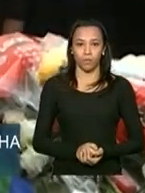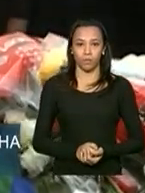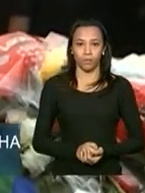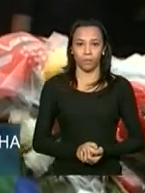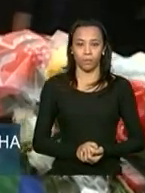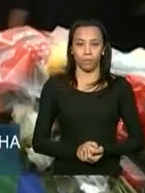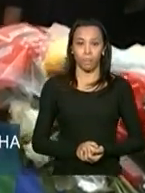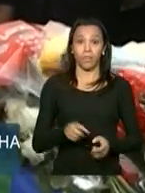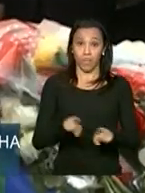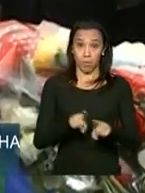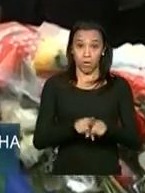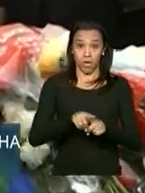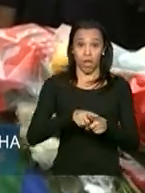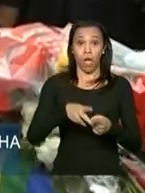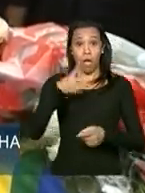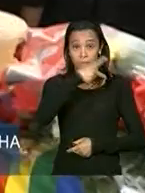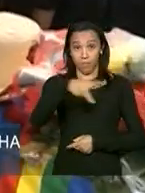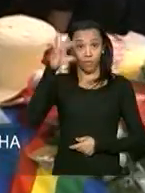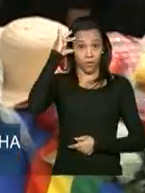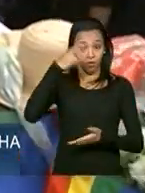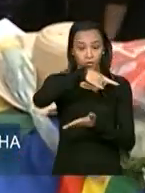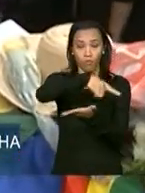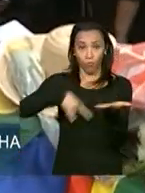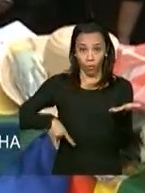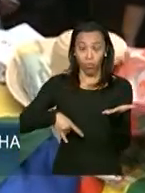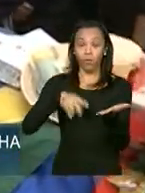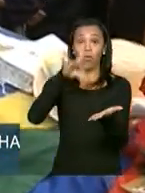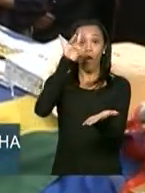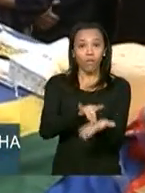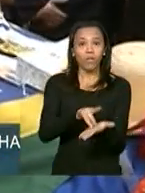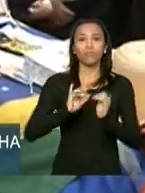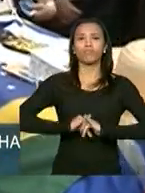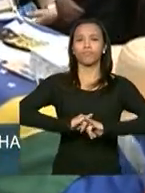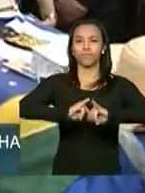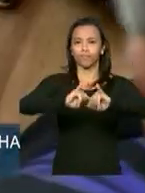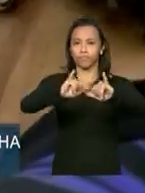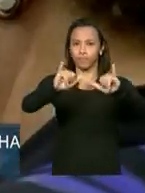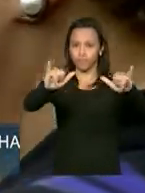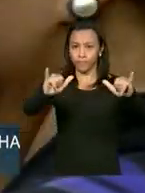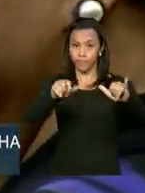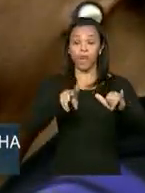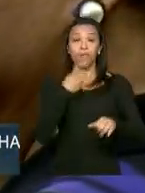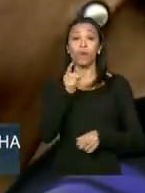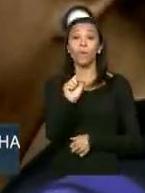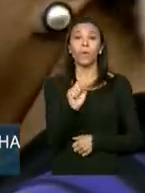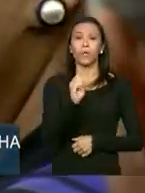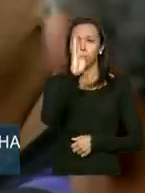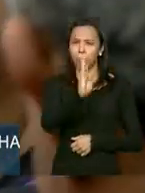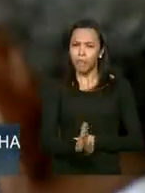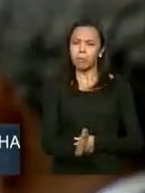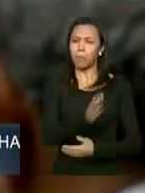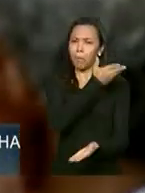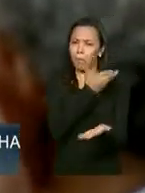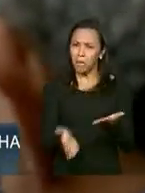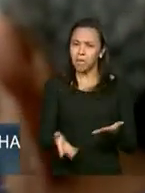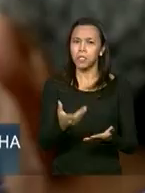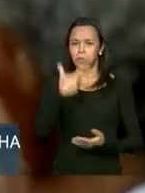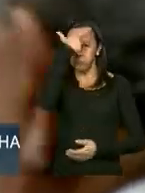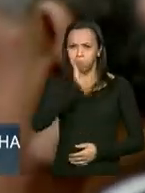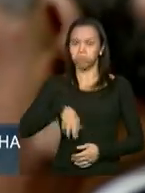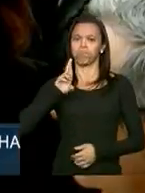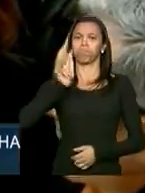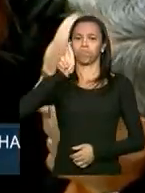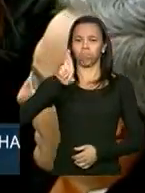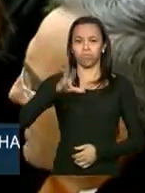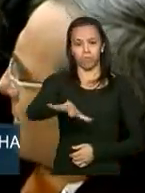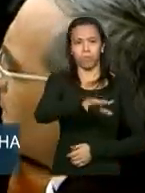Por meio de nota oficial divulgada logo após o acidente, a presidenta Dilma disse que o Brasil perdeu uma grande liderança